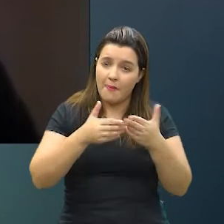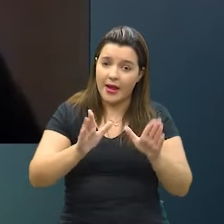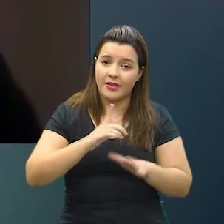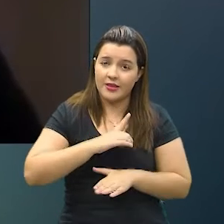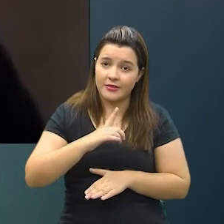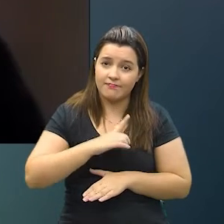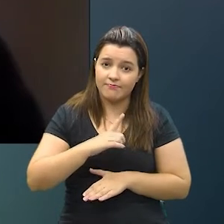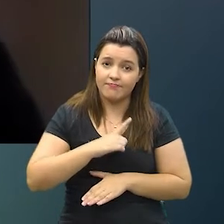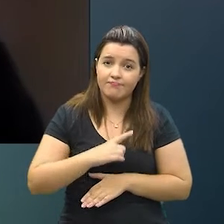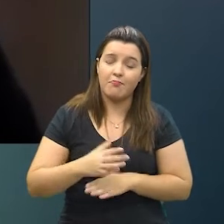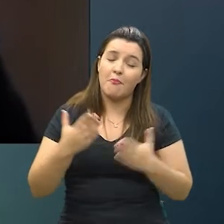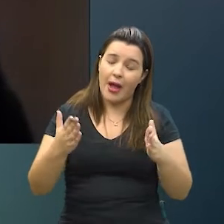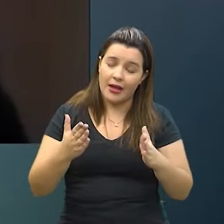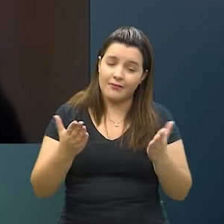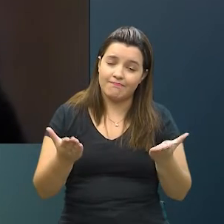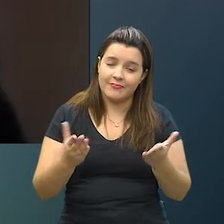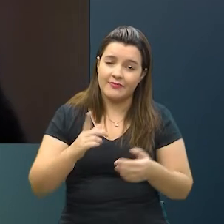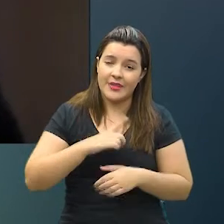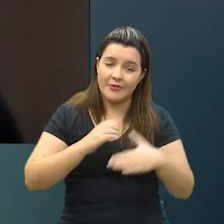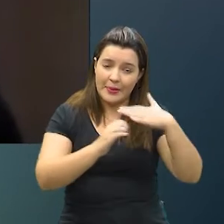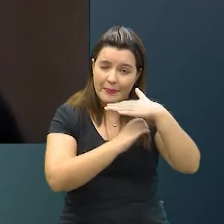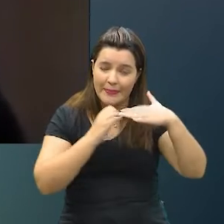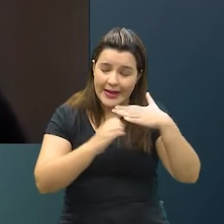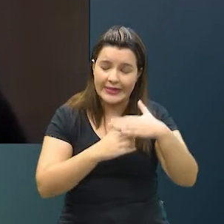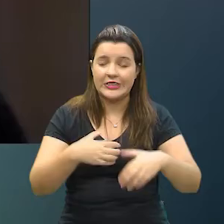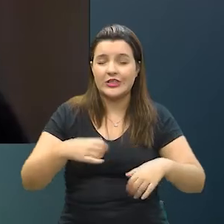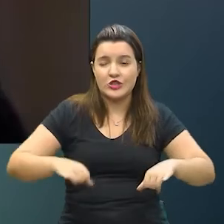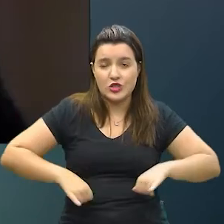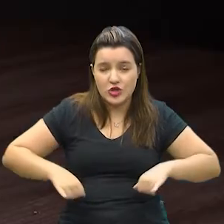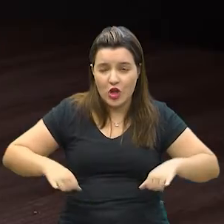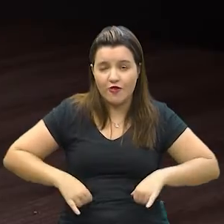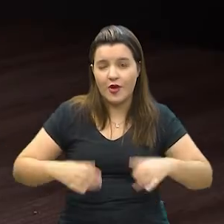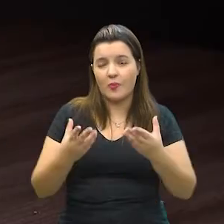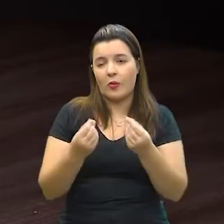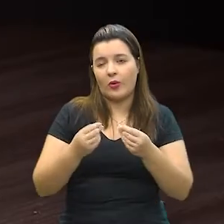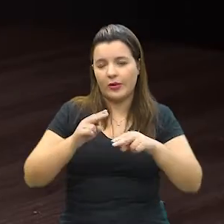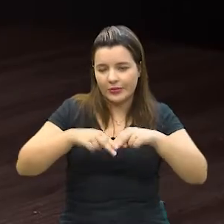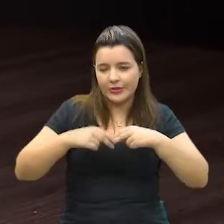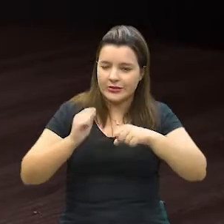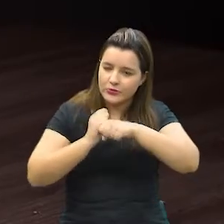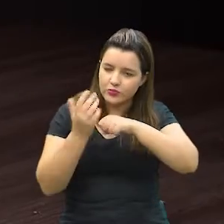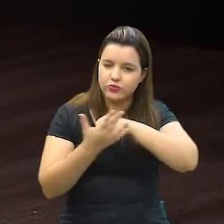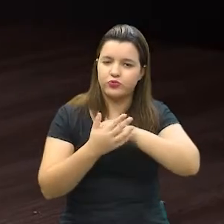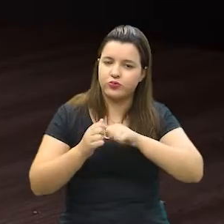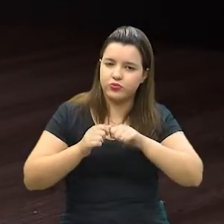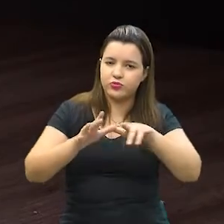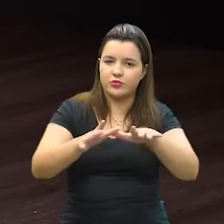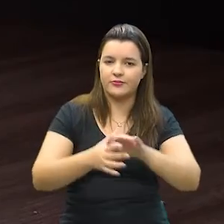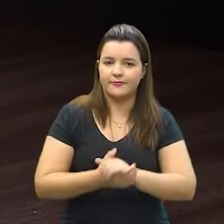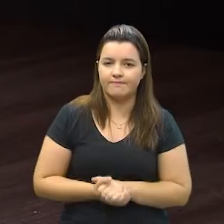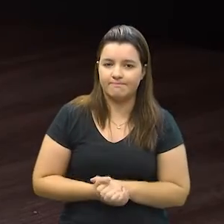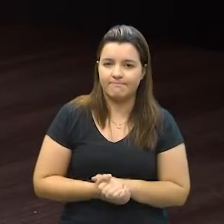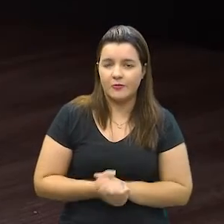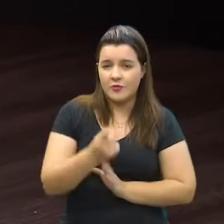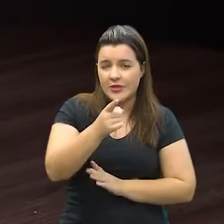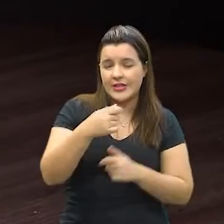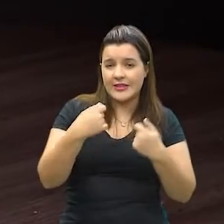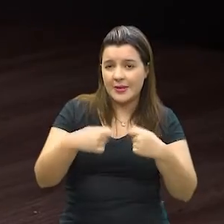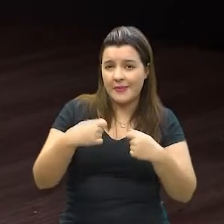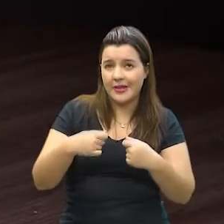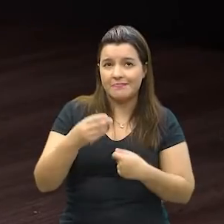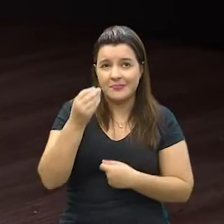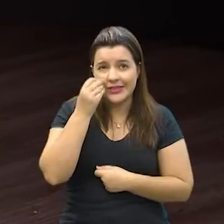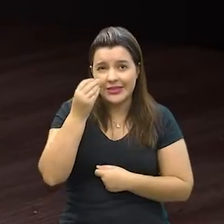que foram muito afetadas, com certeza elas não vão conseguir sobreviver. No caso de vocês, ainda vocês têm que lidar ainda